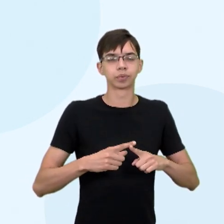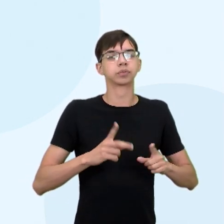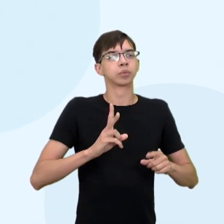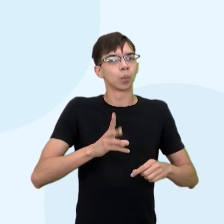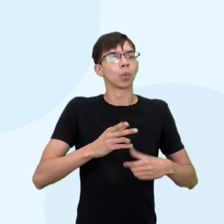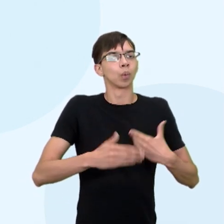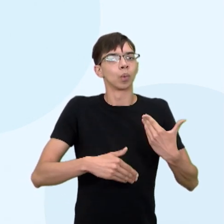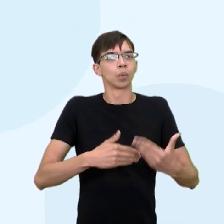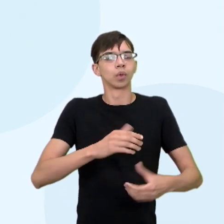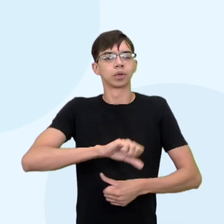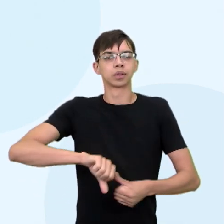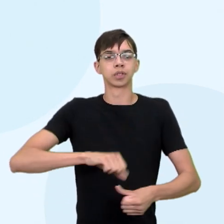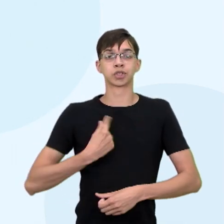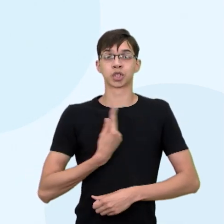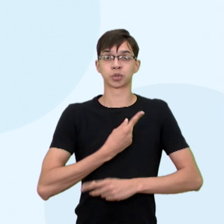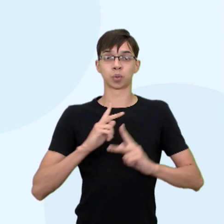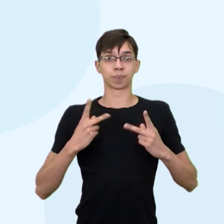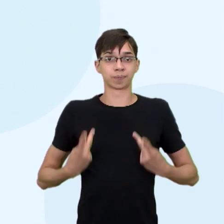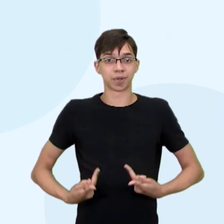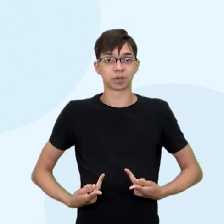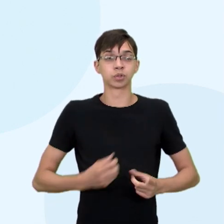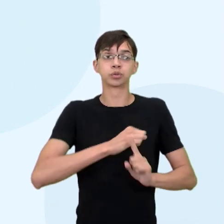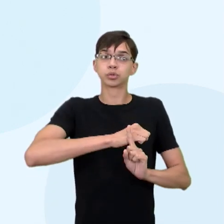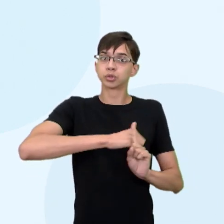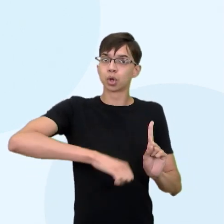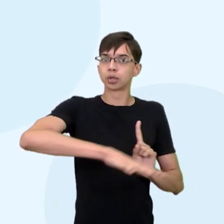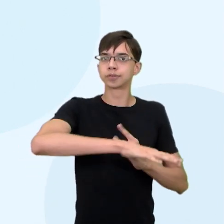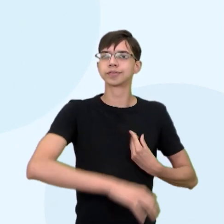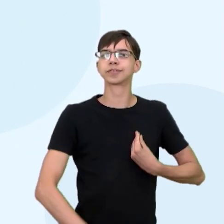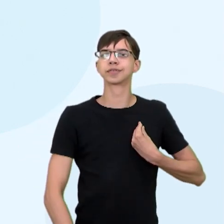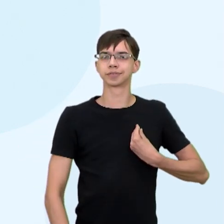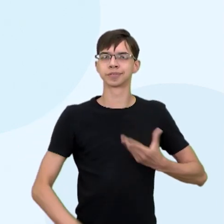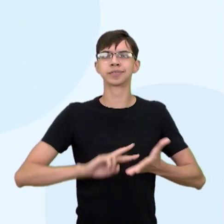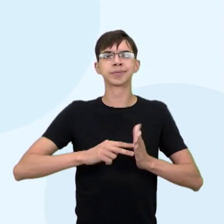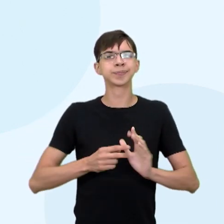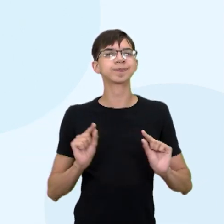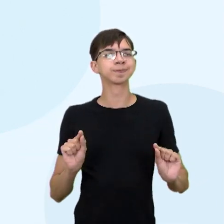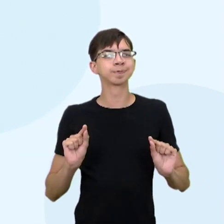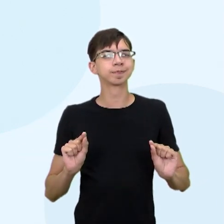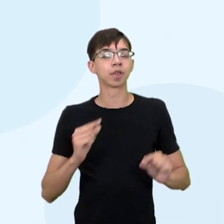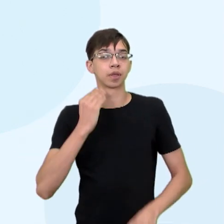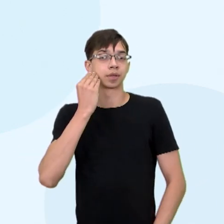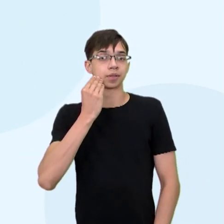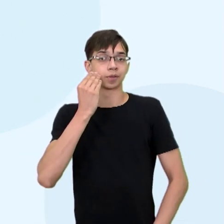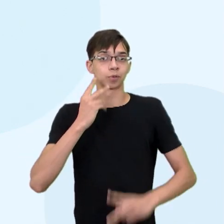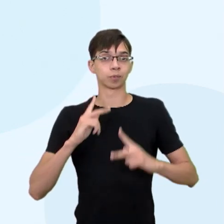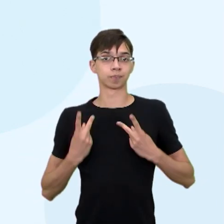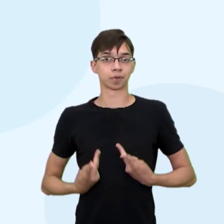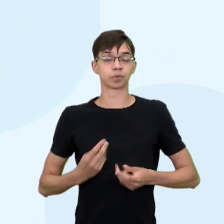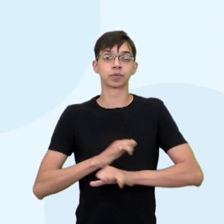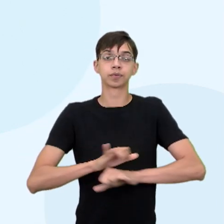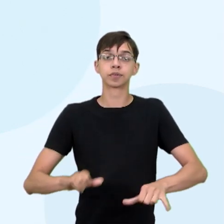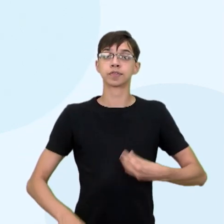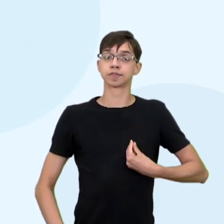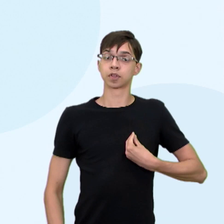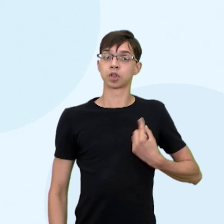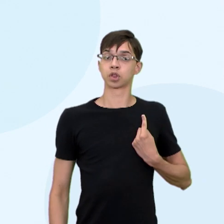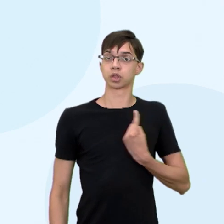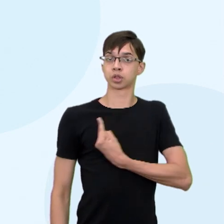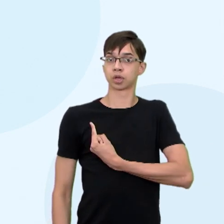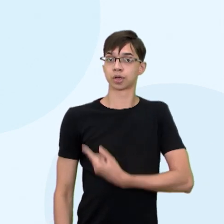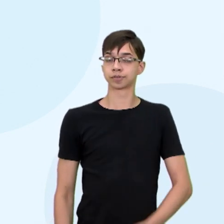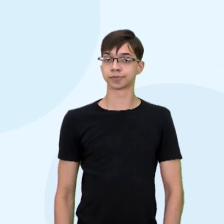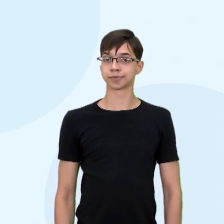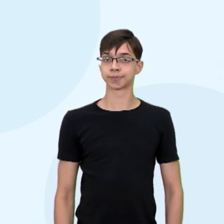E o que isso significa? Que a gente, dentro da nossa experiência como seres humanos, a gente pode dizer que a nossa vida é pautada pelas